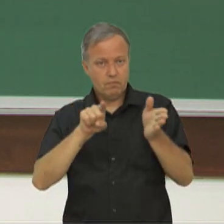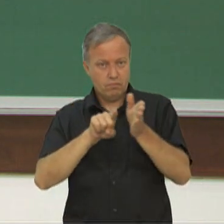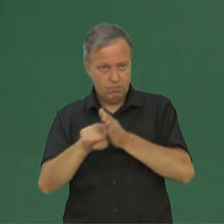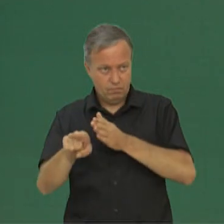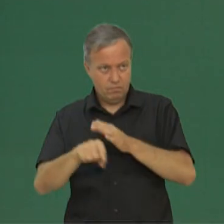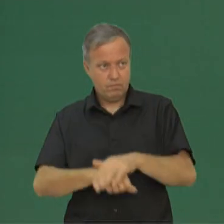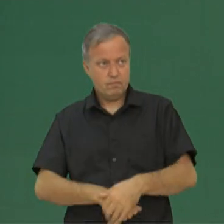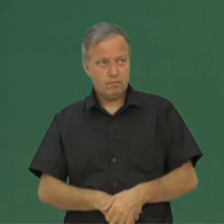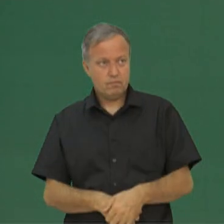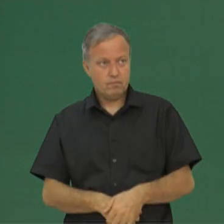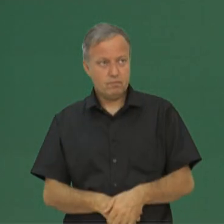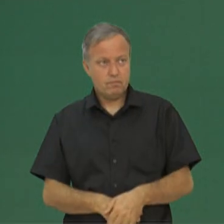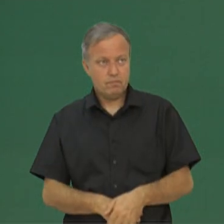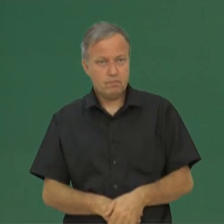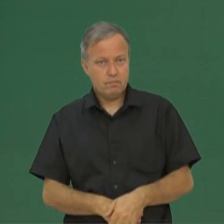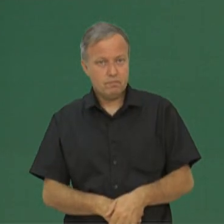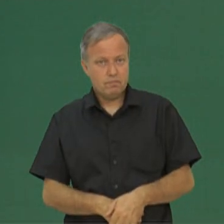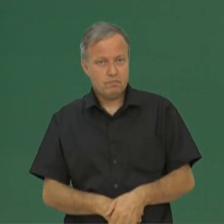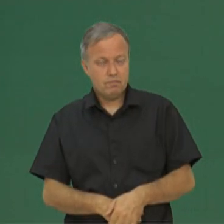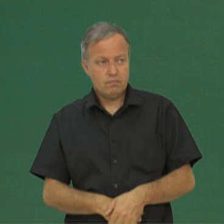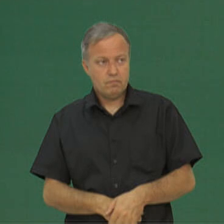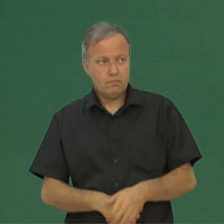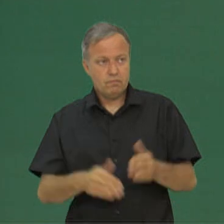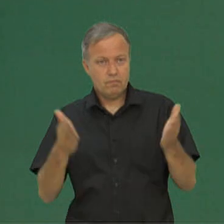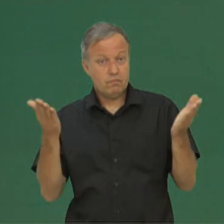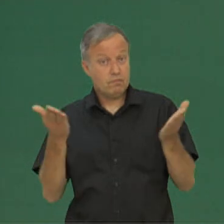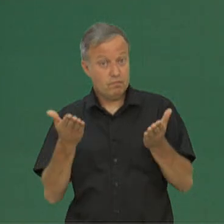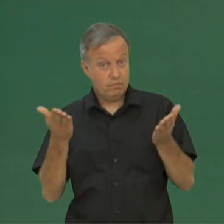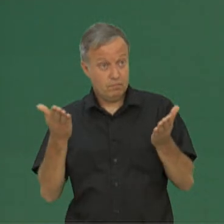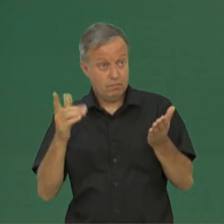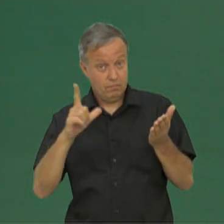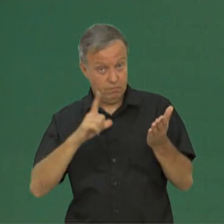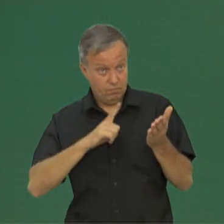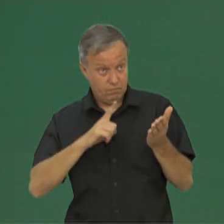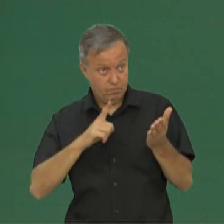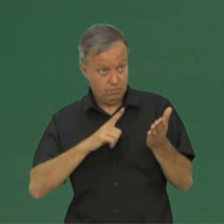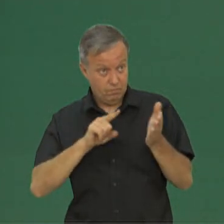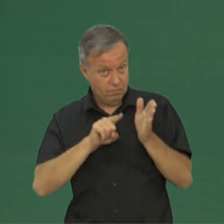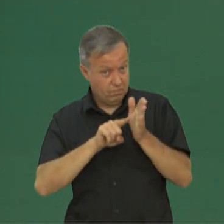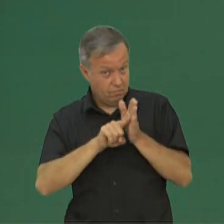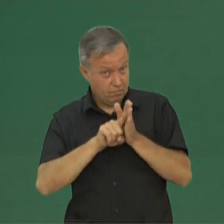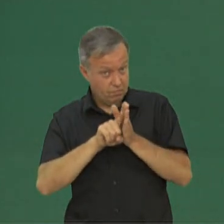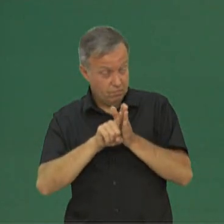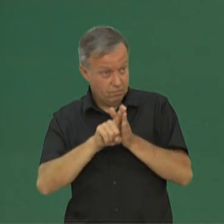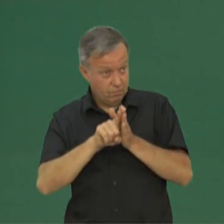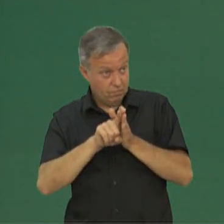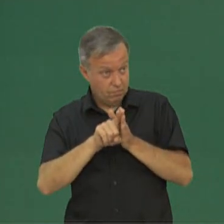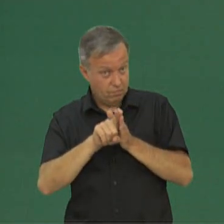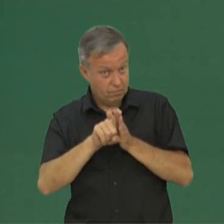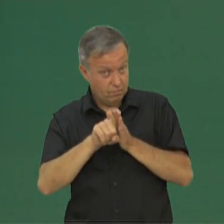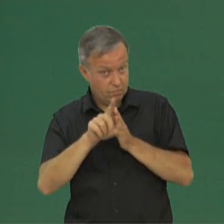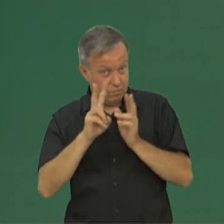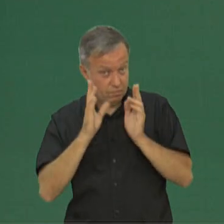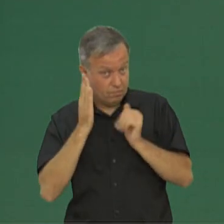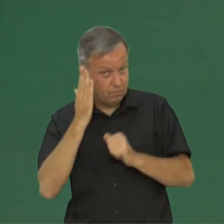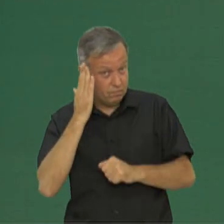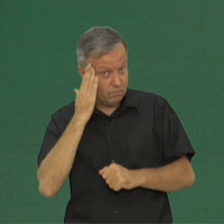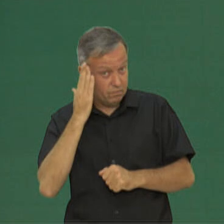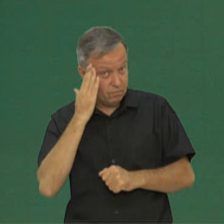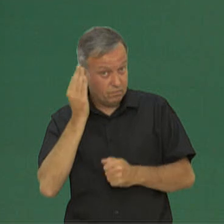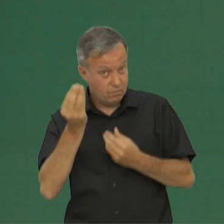quiz. Muito bem. Agora, nós temos aqui um pouquinho mais de alternativas para você